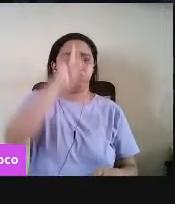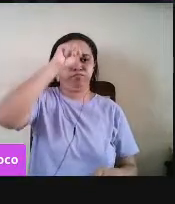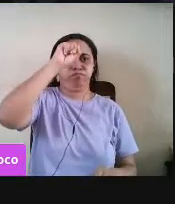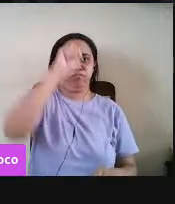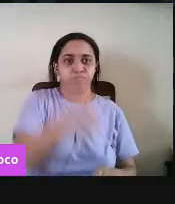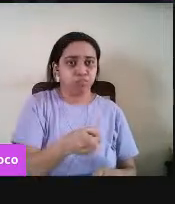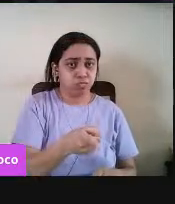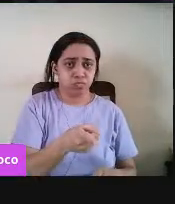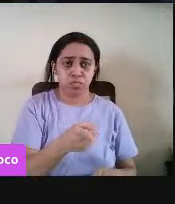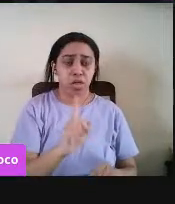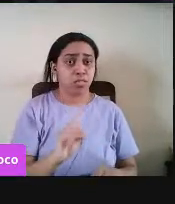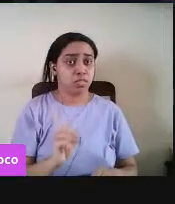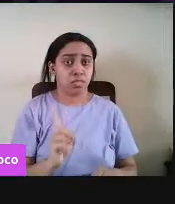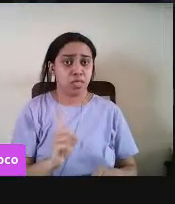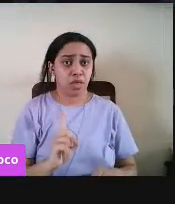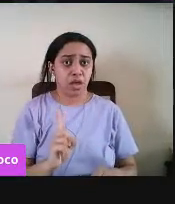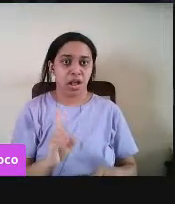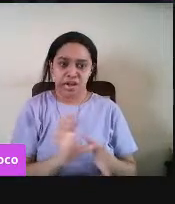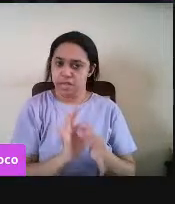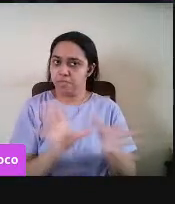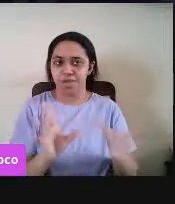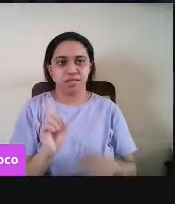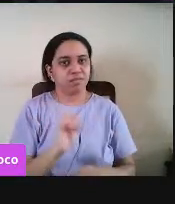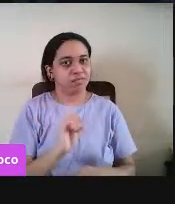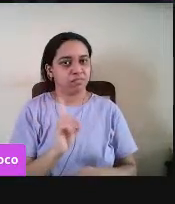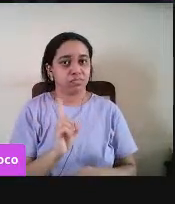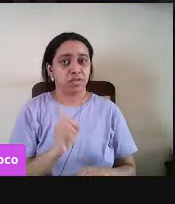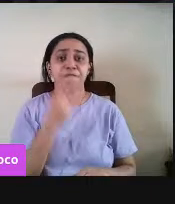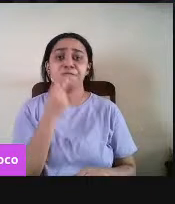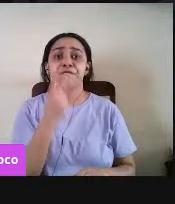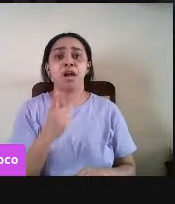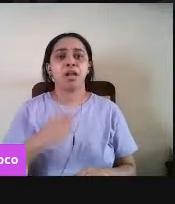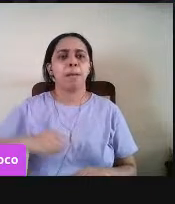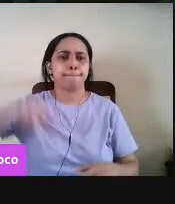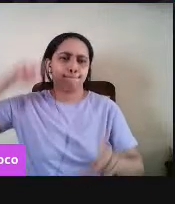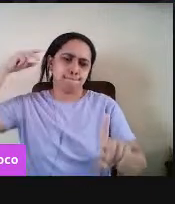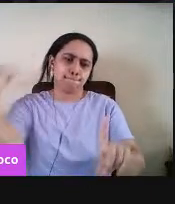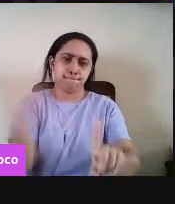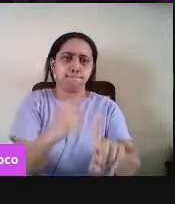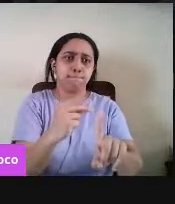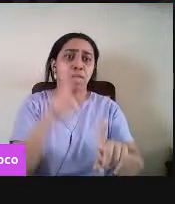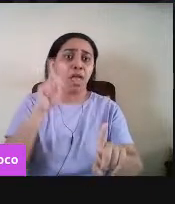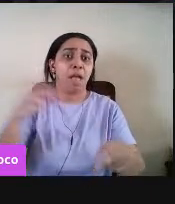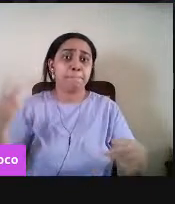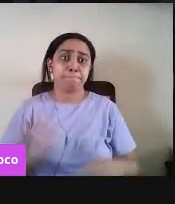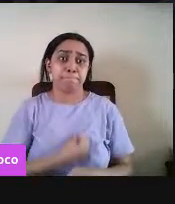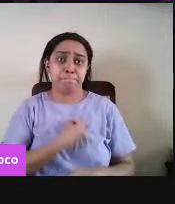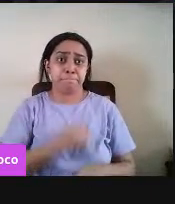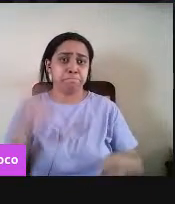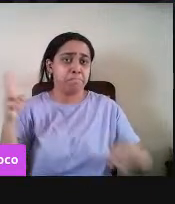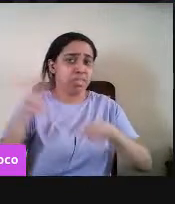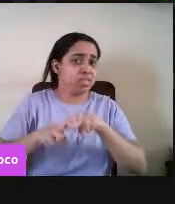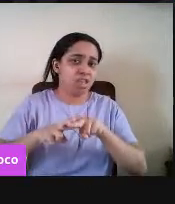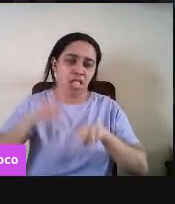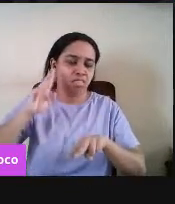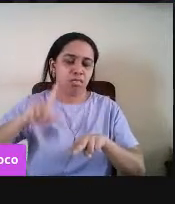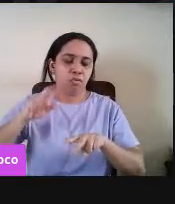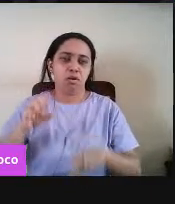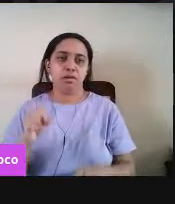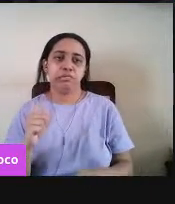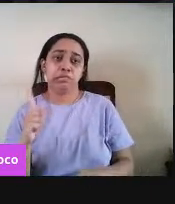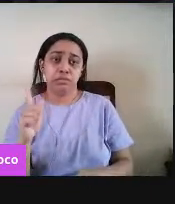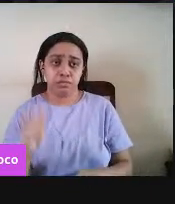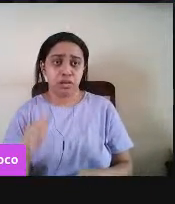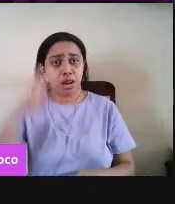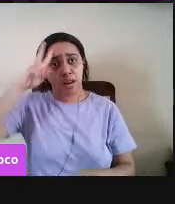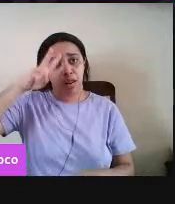estar institucionalmente autorizado. Senta-lhe o pau. Estão no presídio e não em um spa. Remeto mais uma vez a Van der